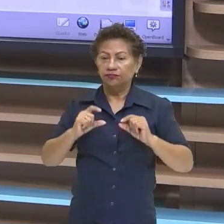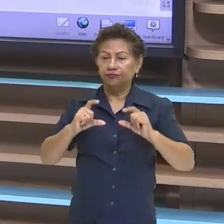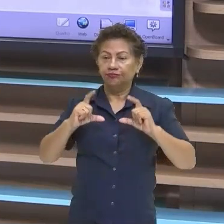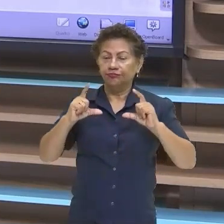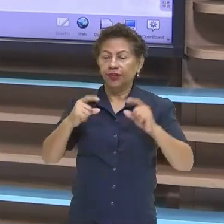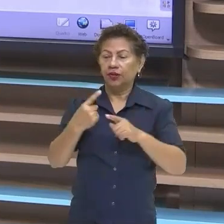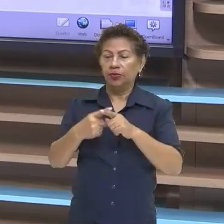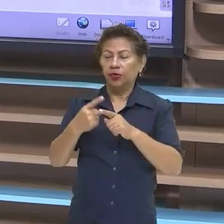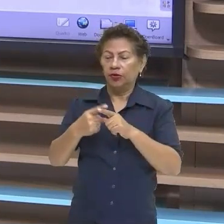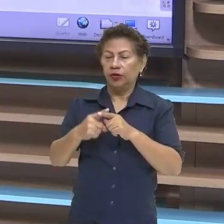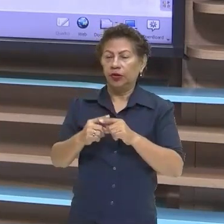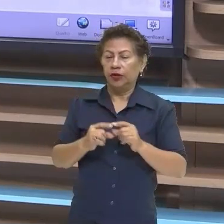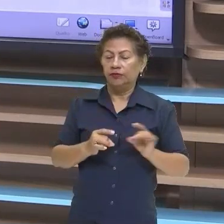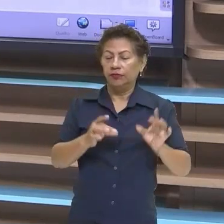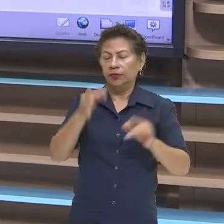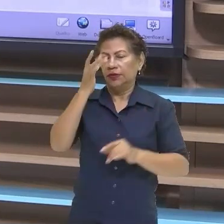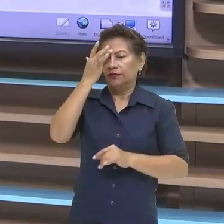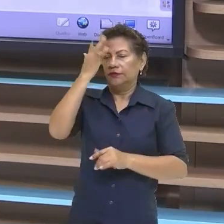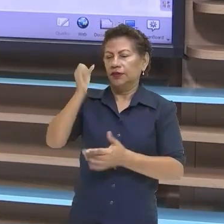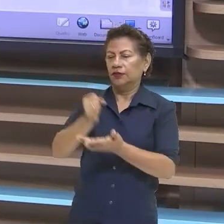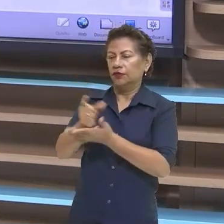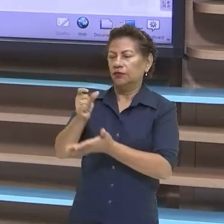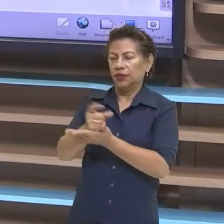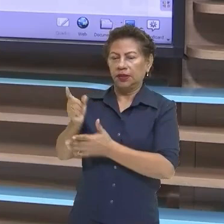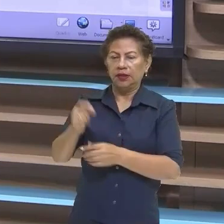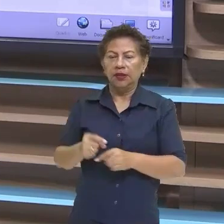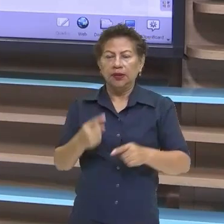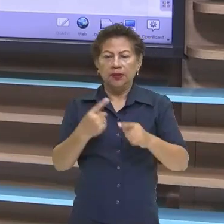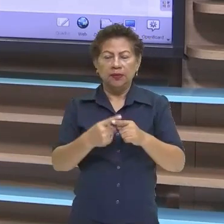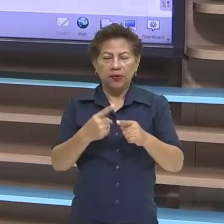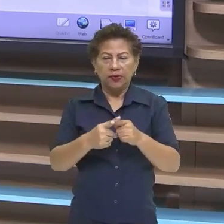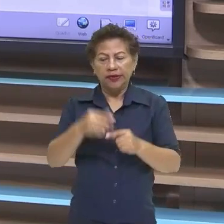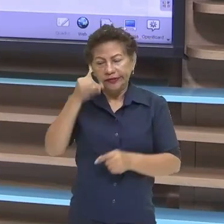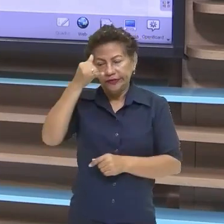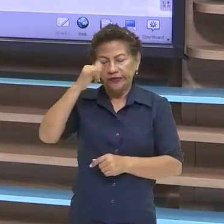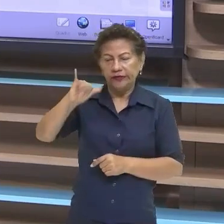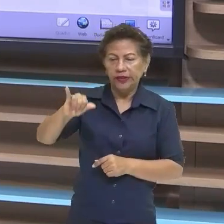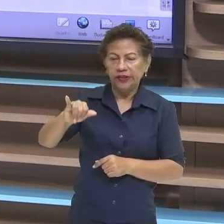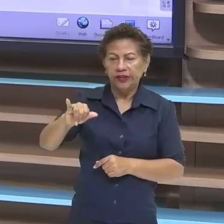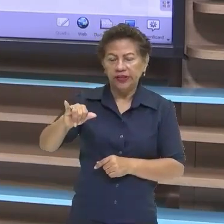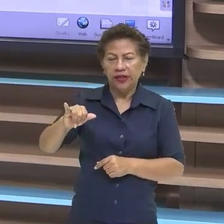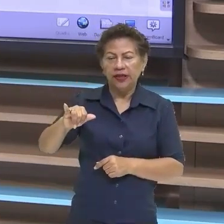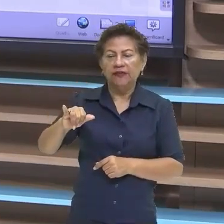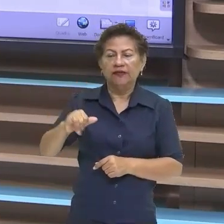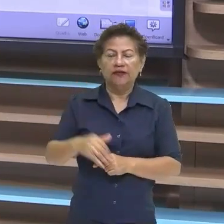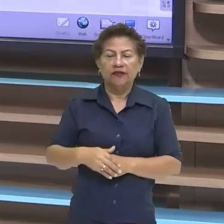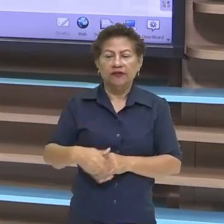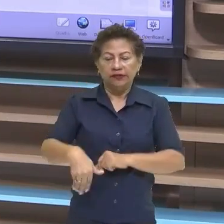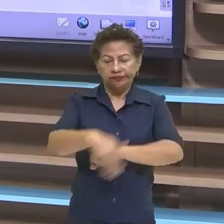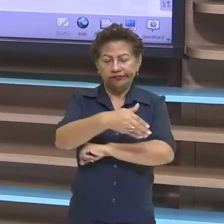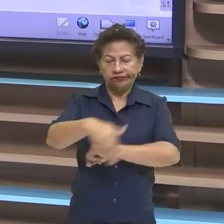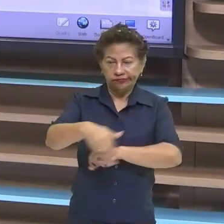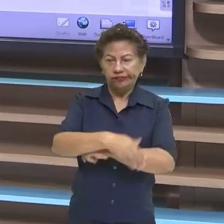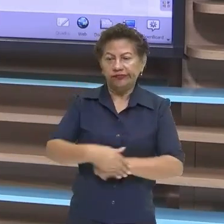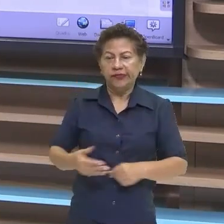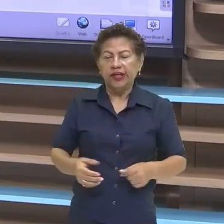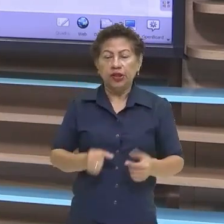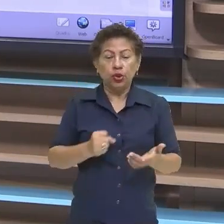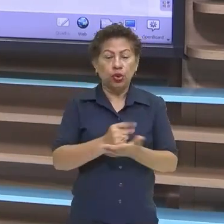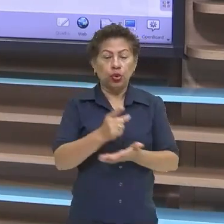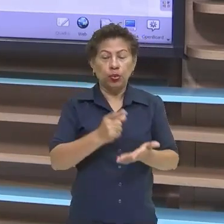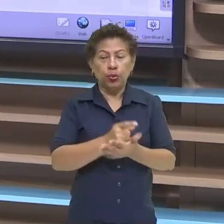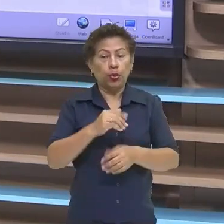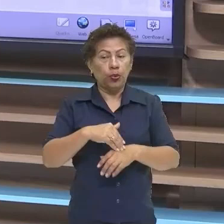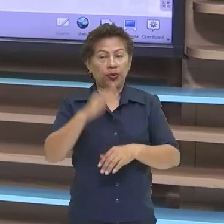você vender, já que a gente não poderia ali por muito tempo, né, se locomover, evitar ali sair, então a gente passou a